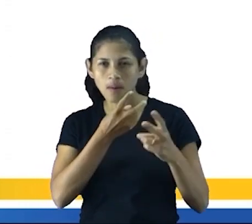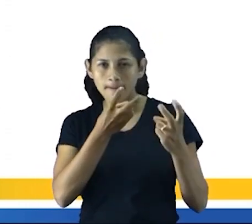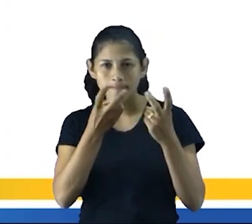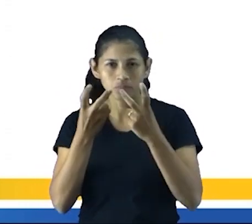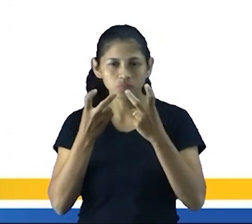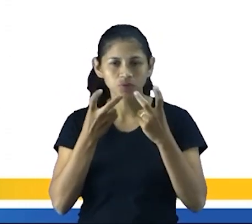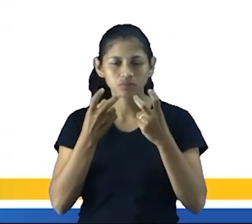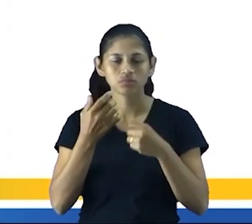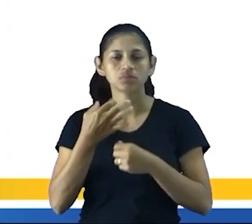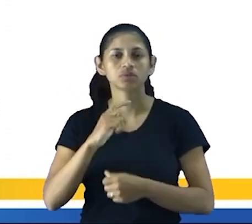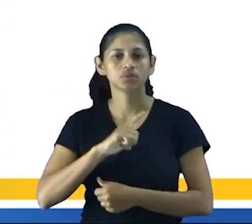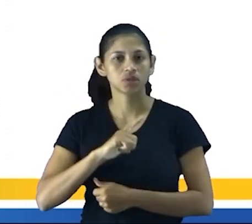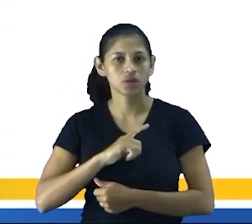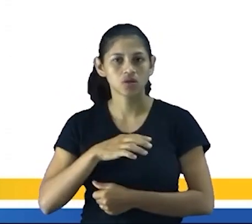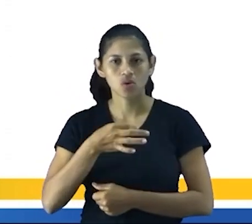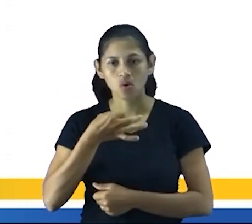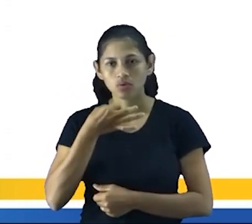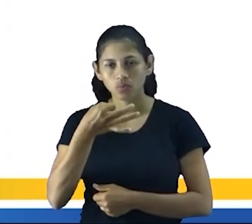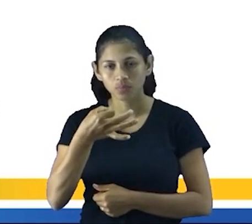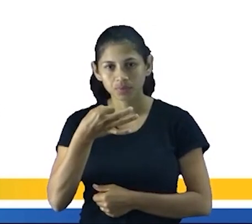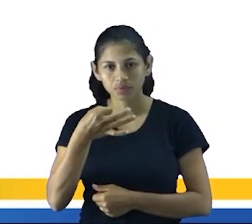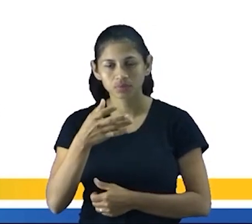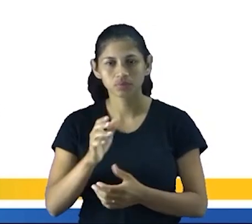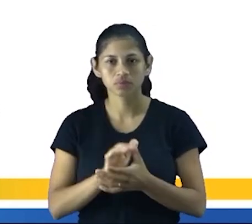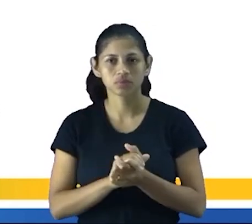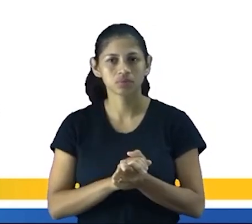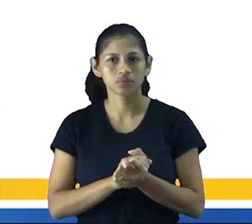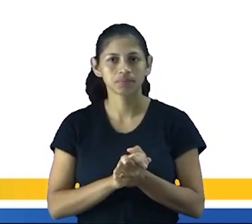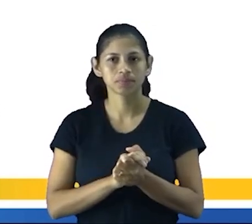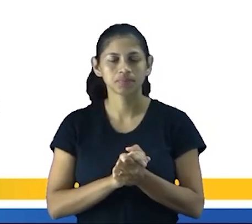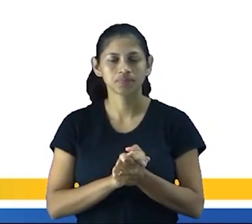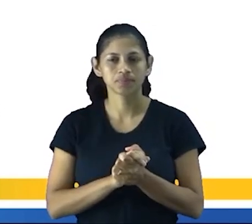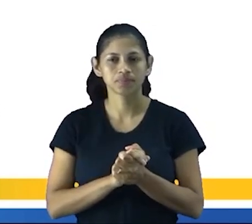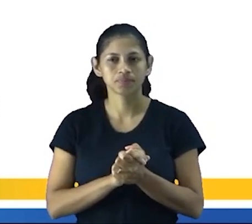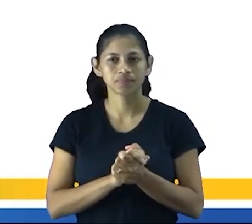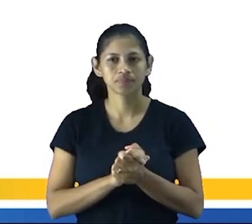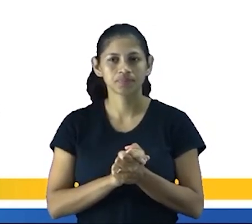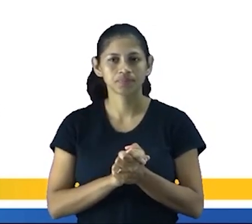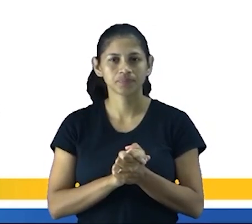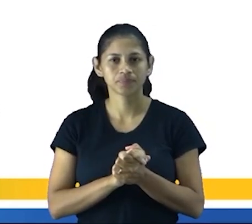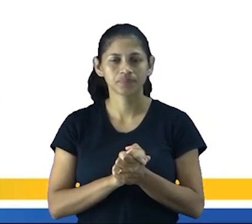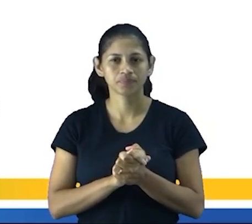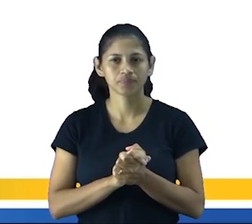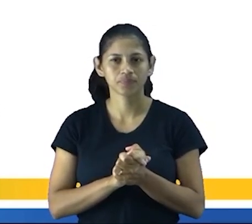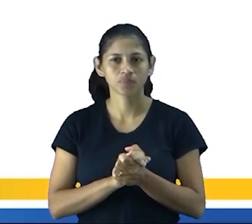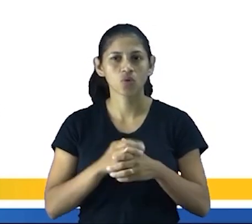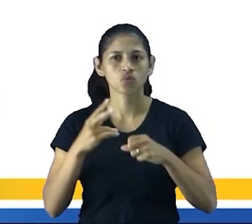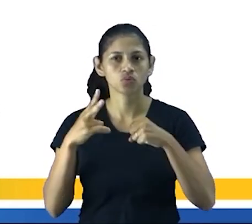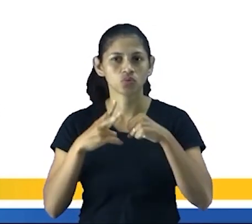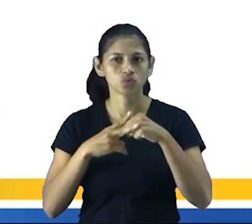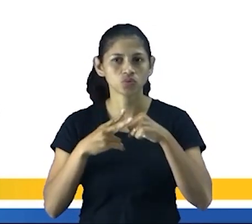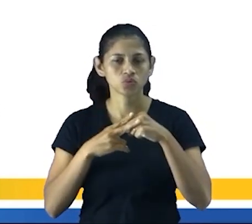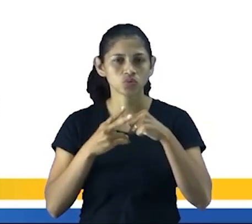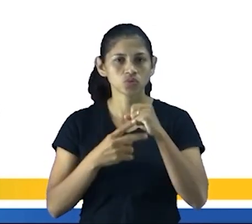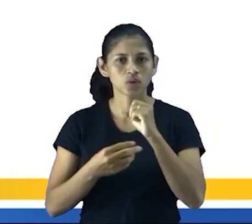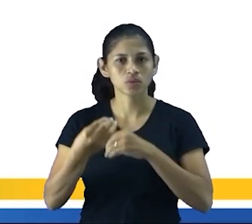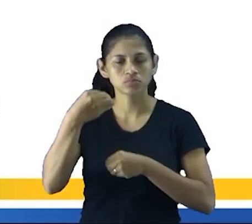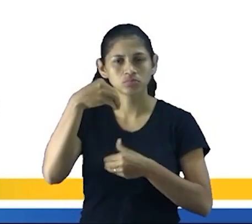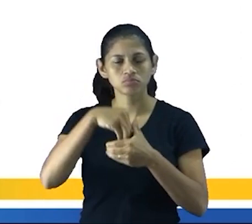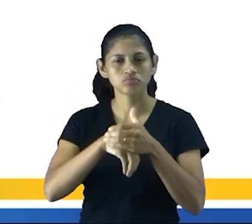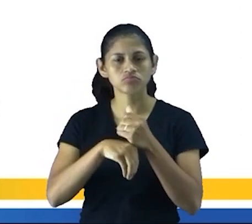que tem opinião ali dentro. Então, vejam os tipos lá de descrição, certo? E os verbos empregados